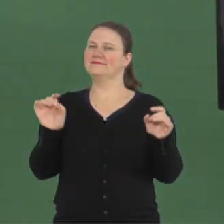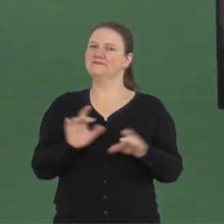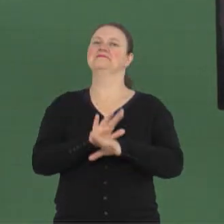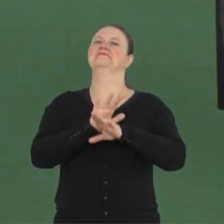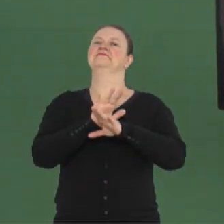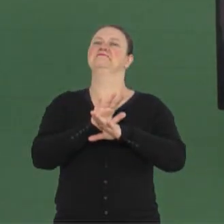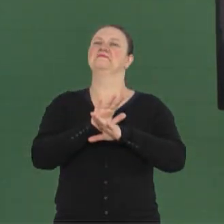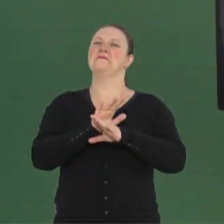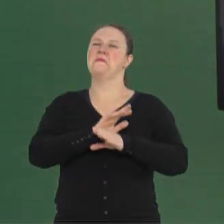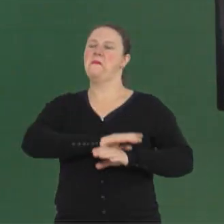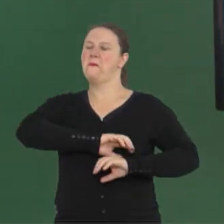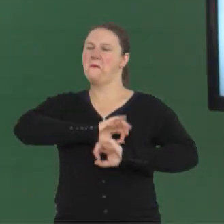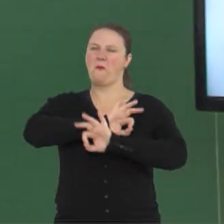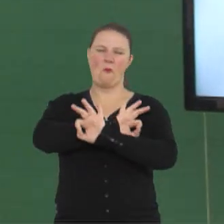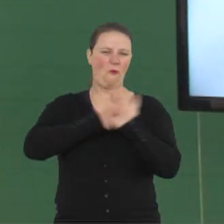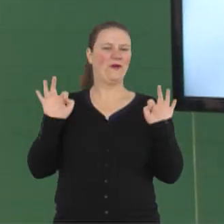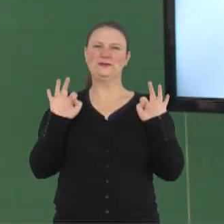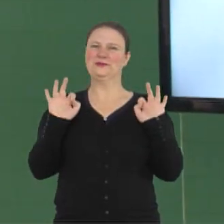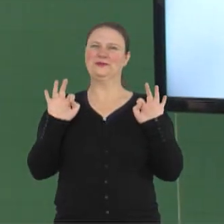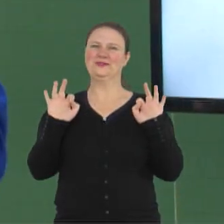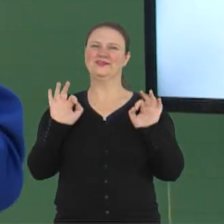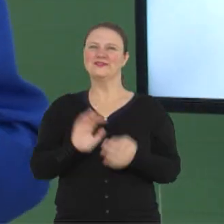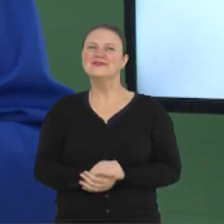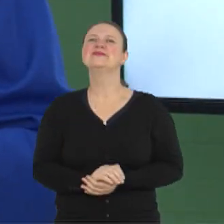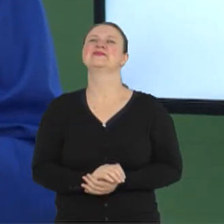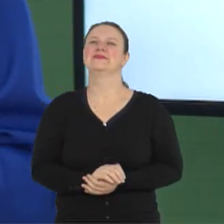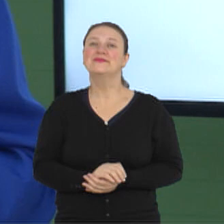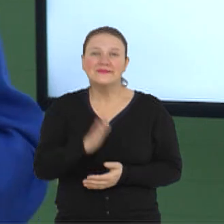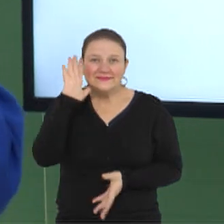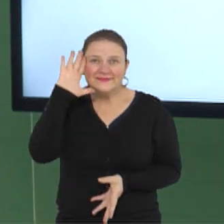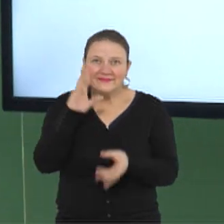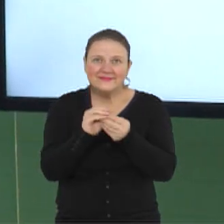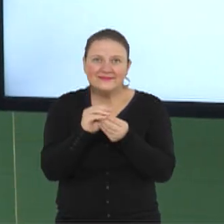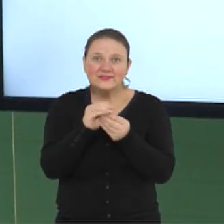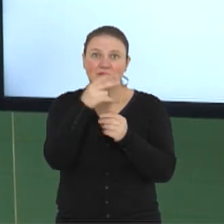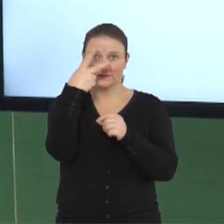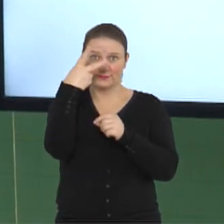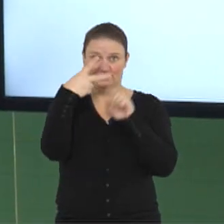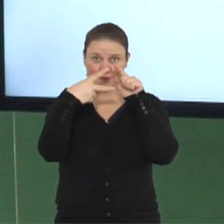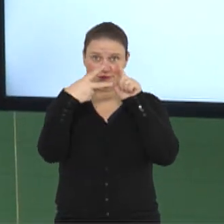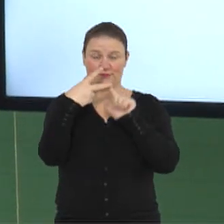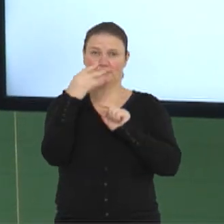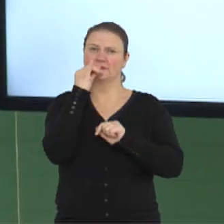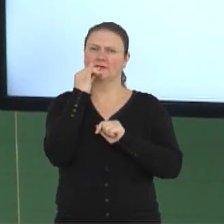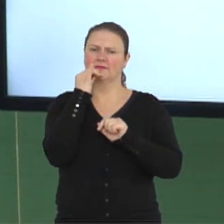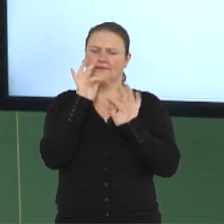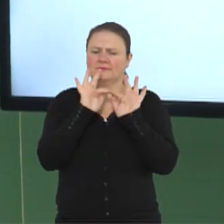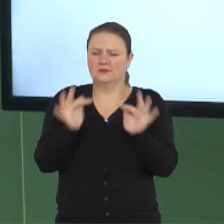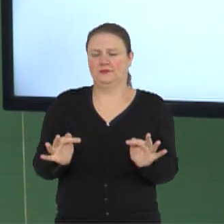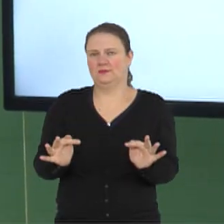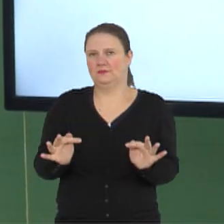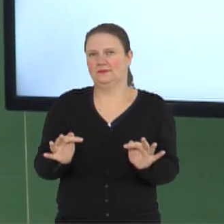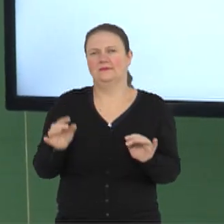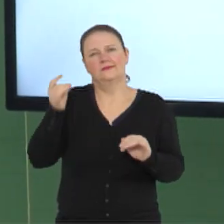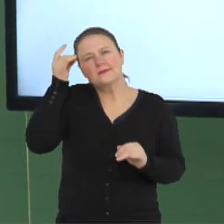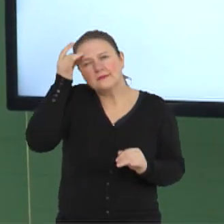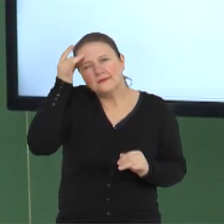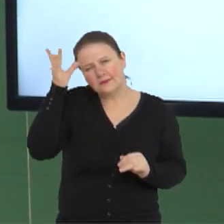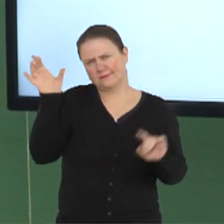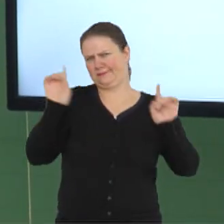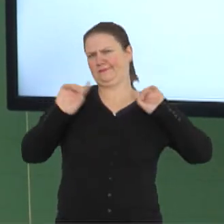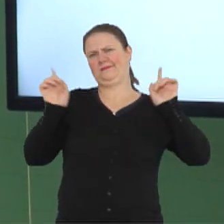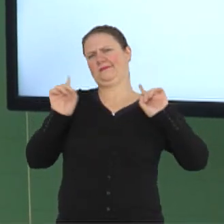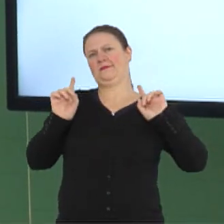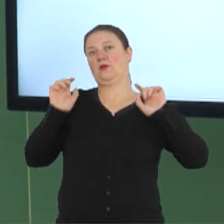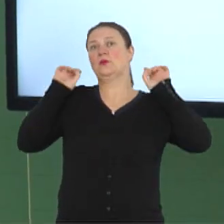bem, show de bola! Compreenderam esses primeiros exemplos? Viram como é simples? Nada tão difícil. É